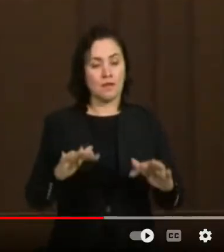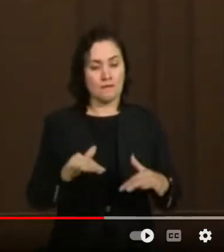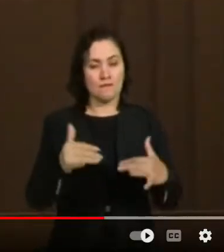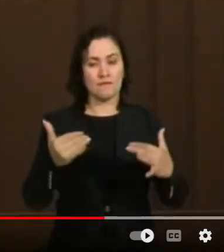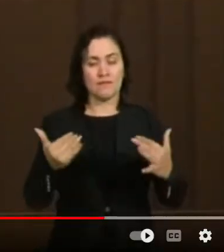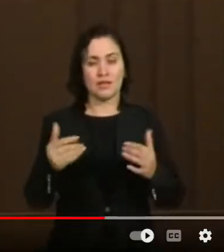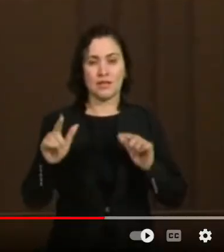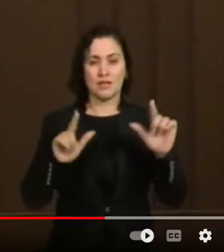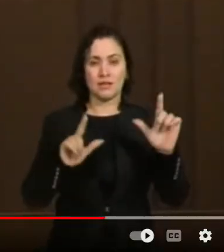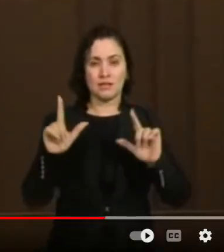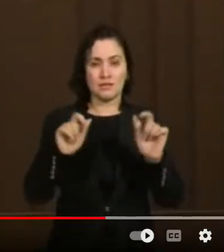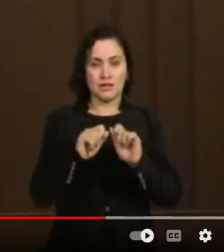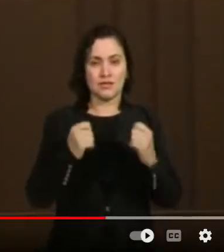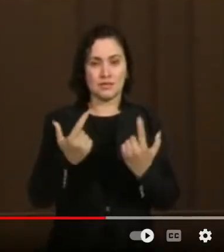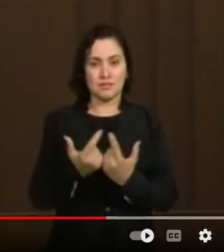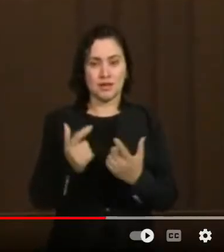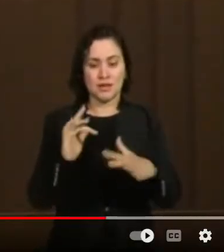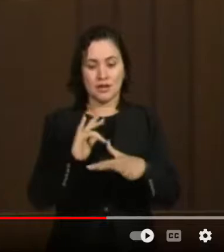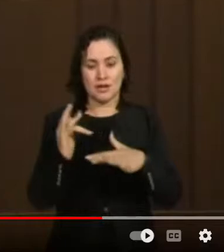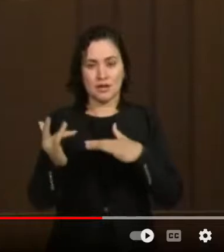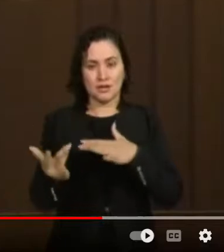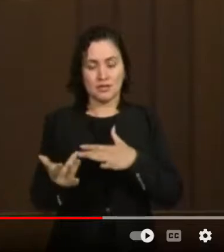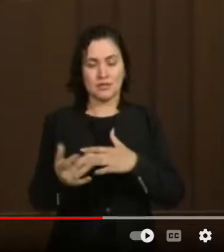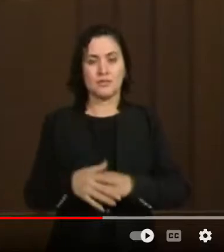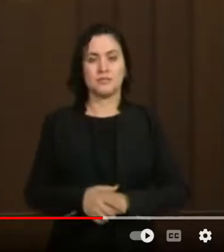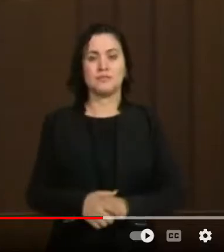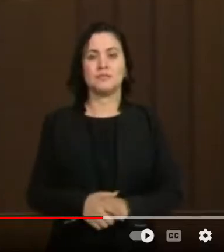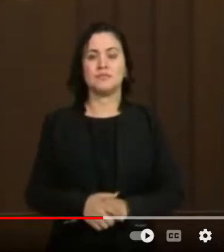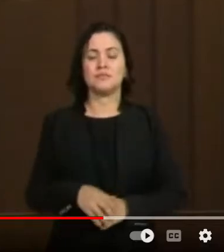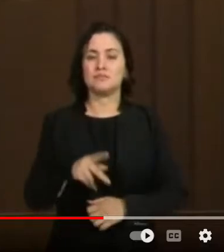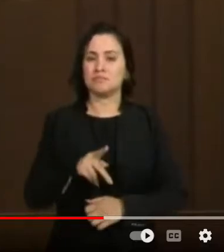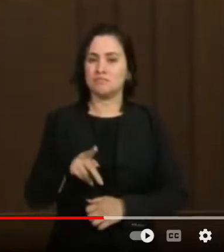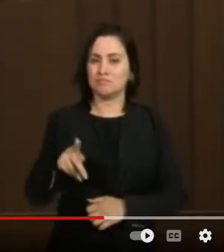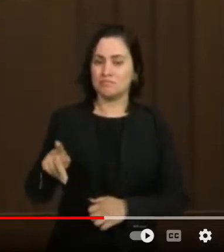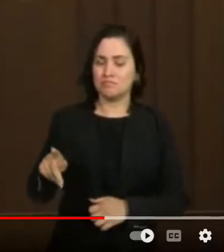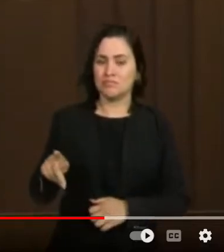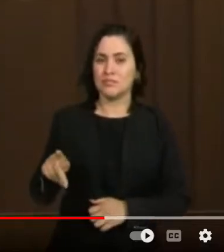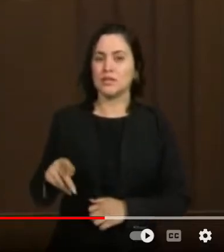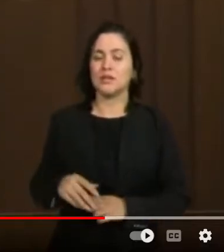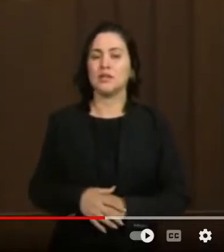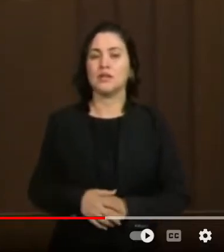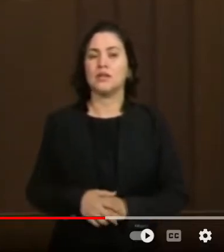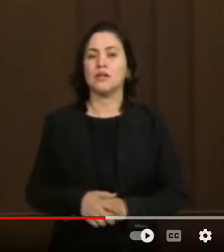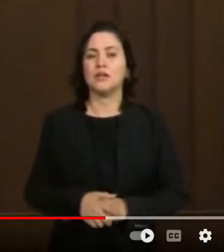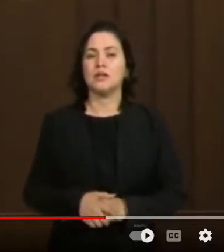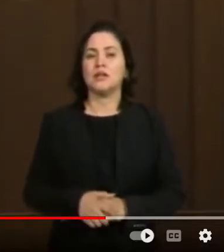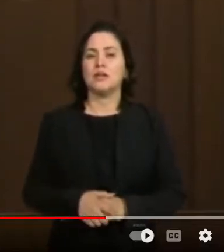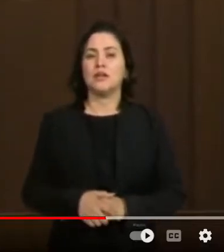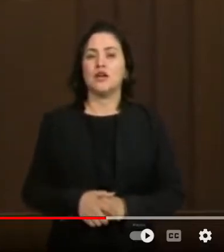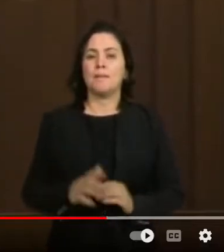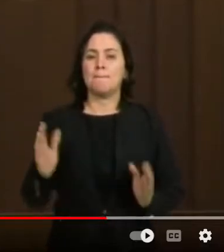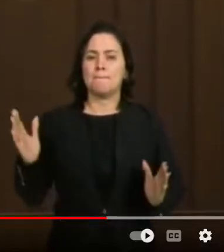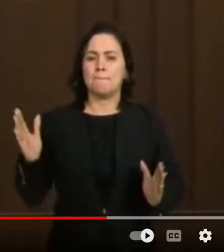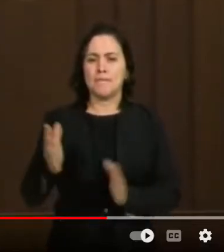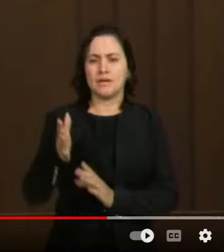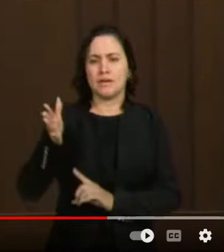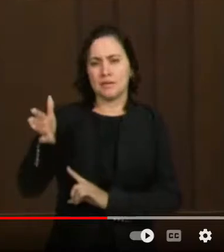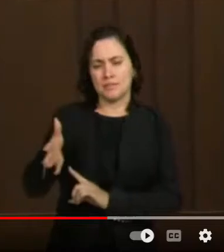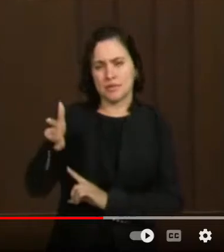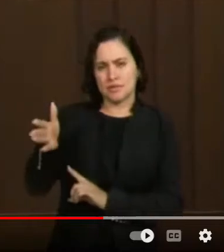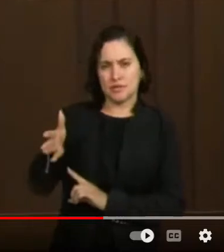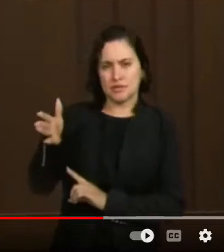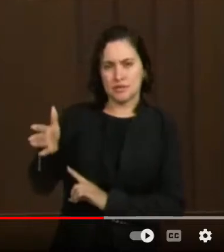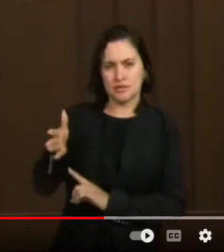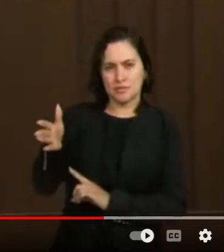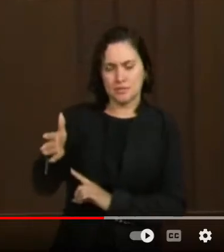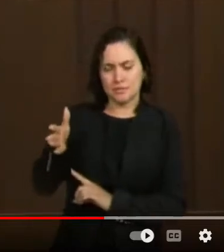TV Assembleia, pelas redes sociais. Senhor presidente, destaco nesse pequeno expediente uma reunião na